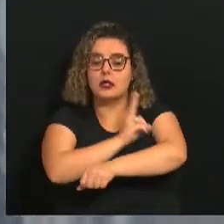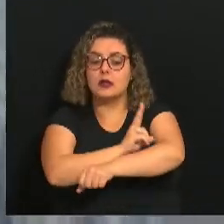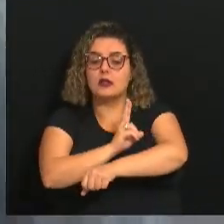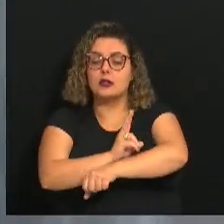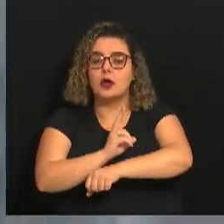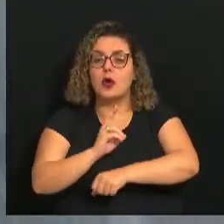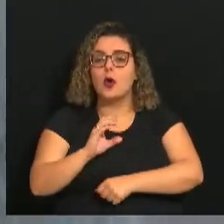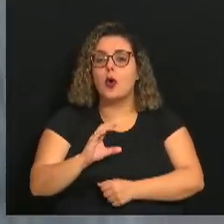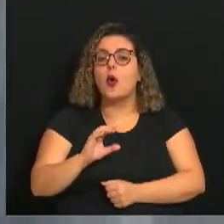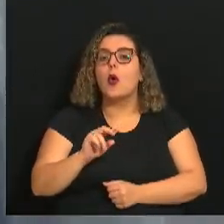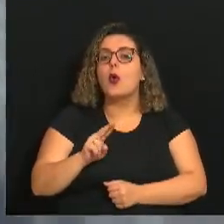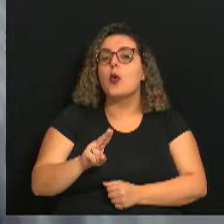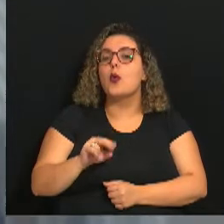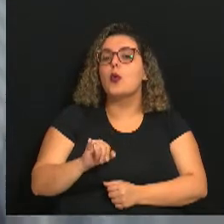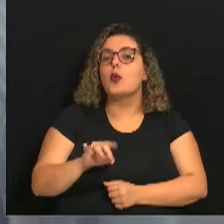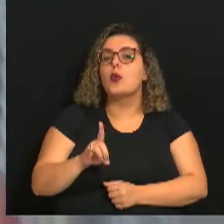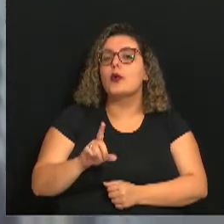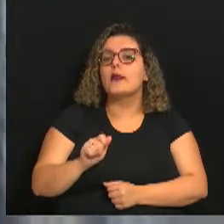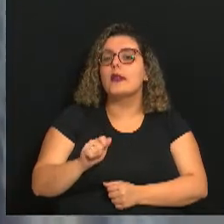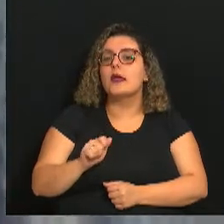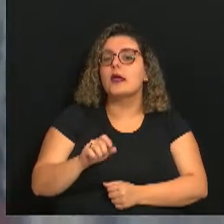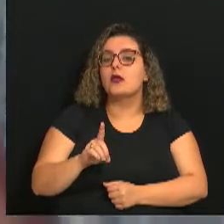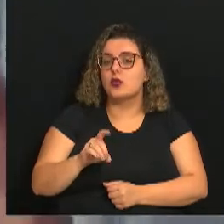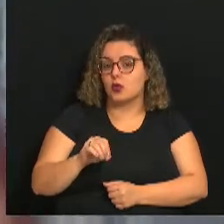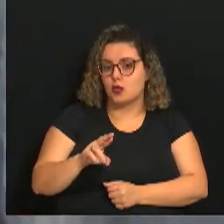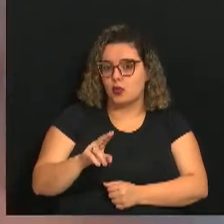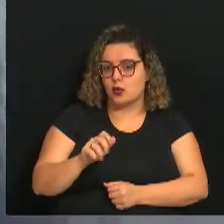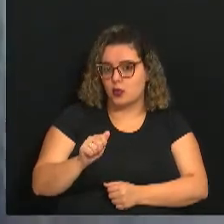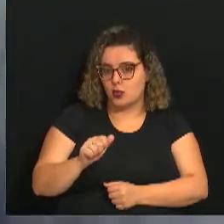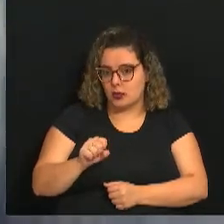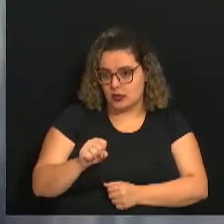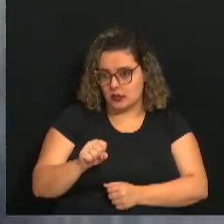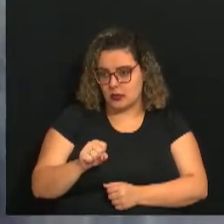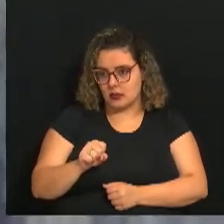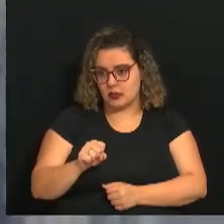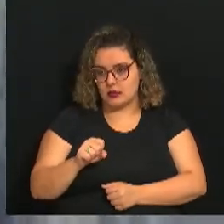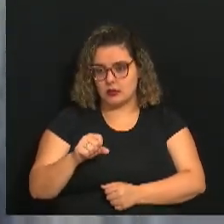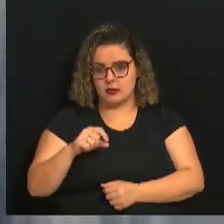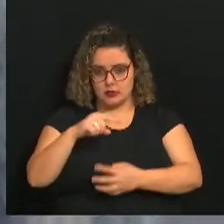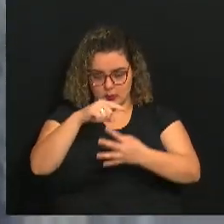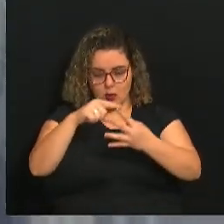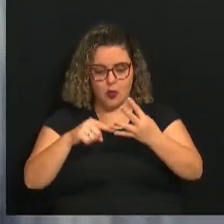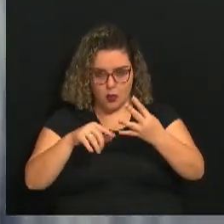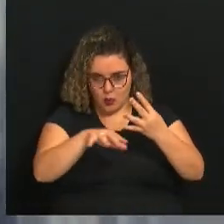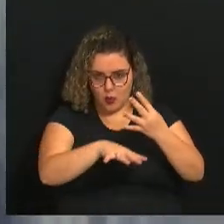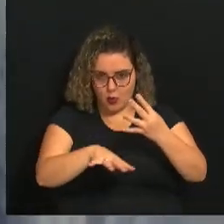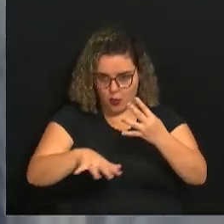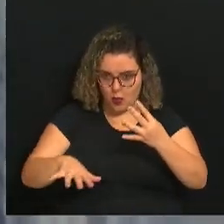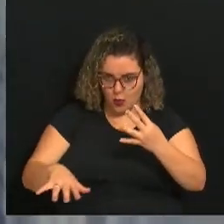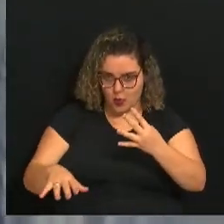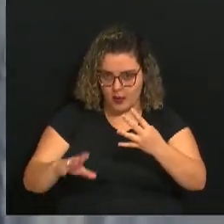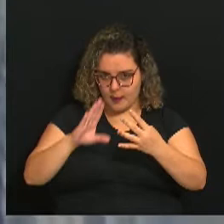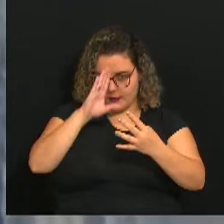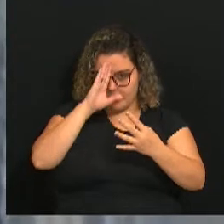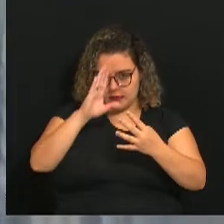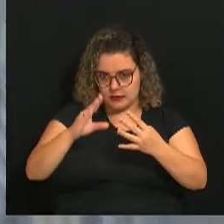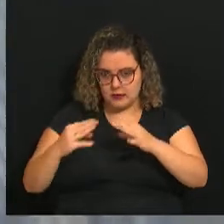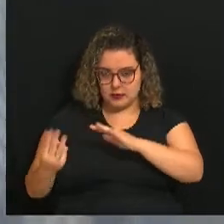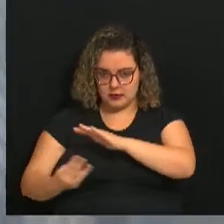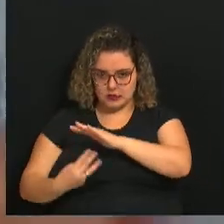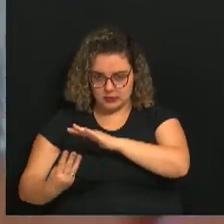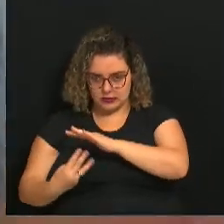né? Pelo que eu entendi, Charles, até concluí, nós temos 4 áreas, né, principais da terceirização da educação na